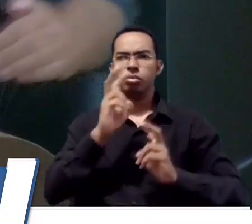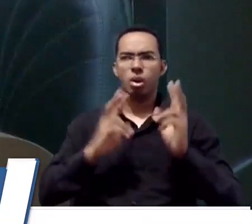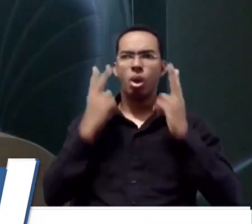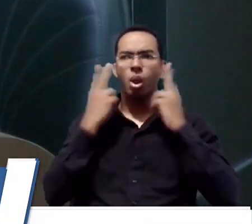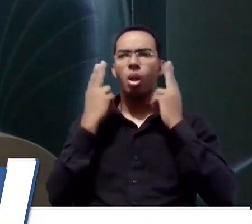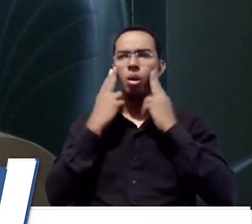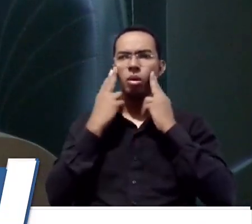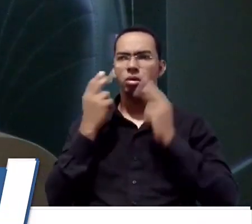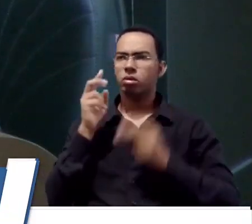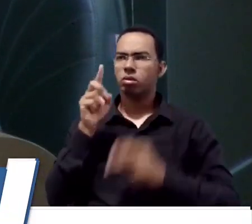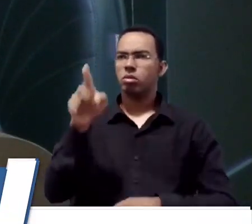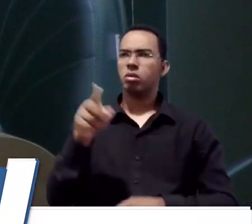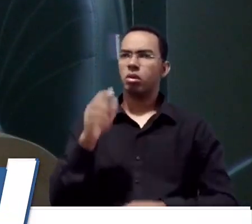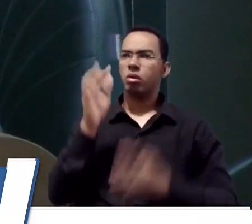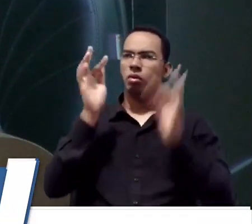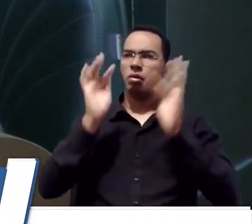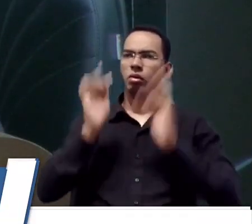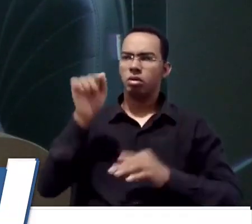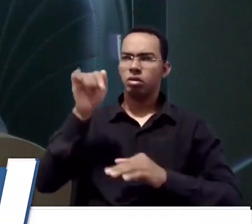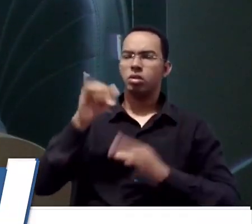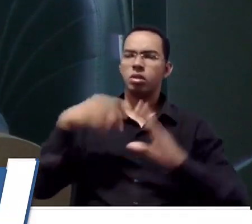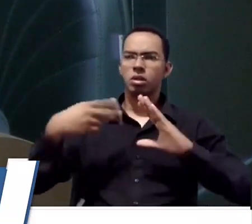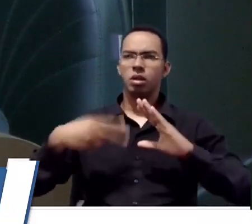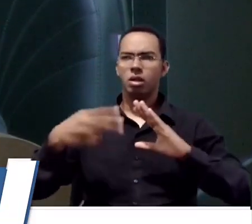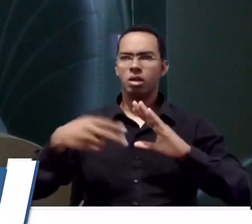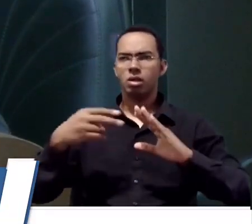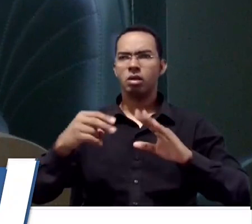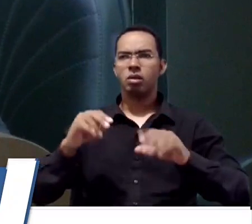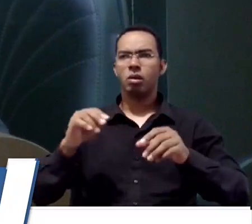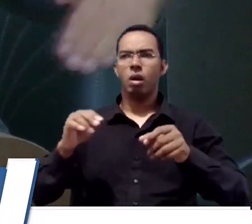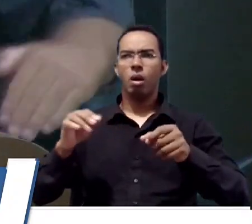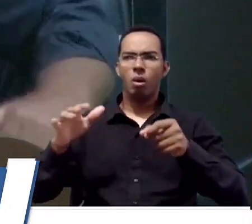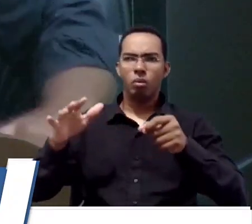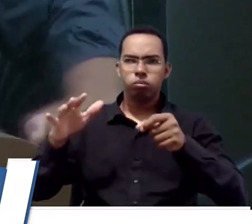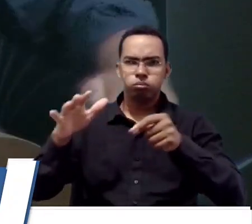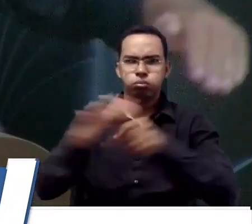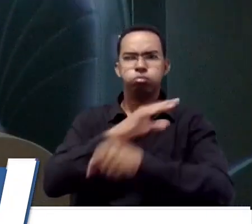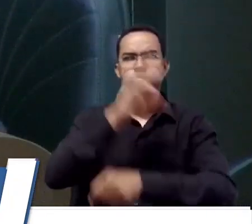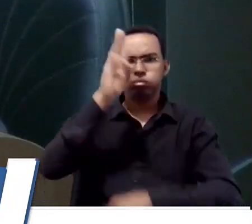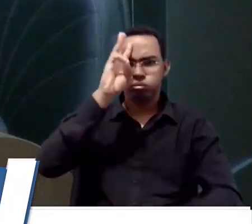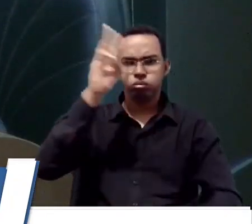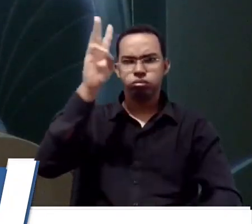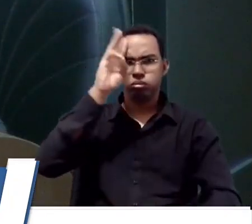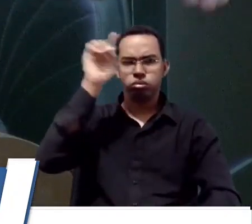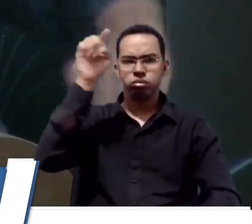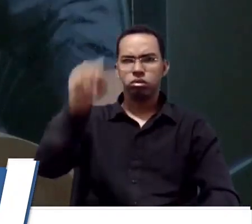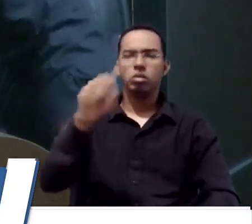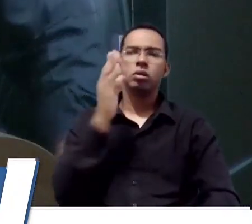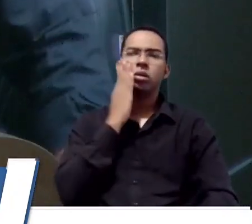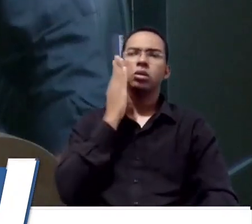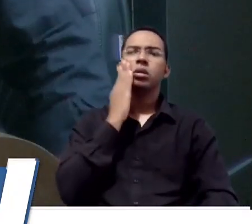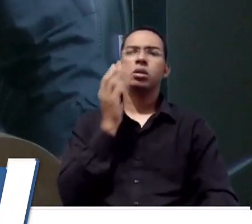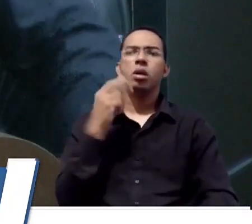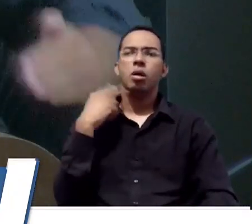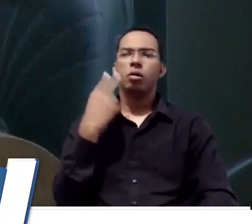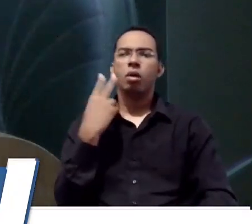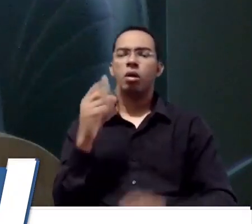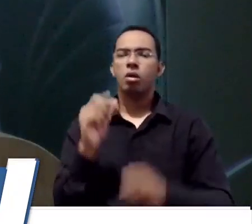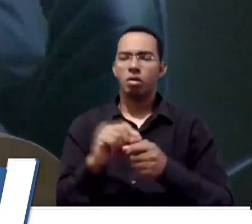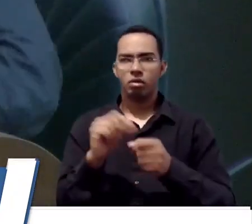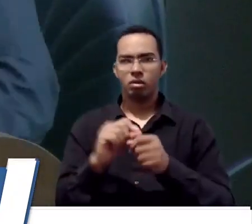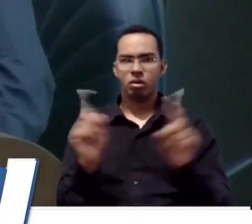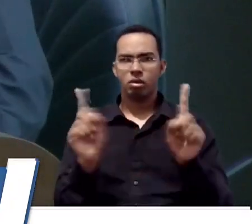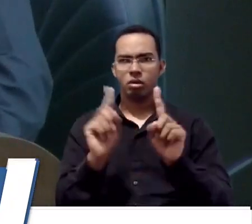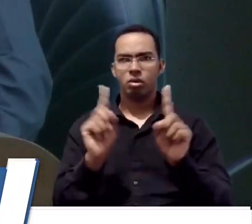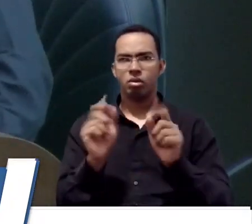Eu ficaria feliz que essa Casa de Leis tivesse assim toda terça-feira, para saber o que os vereadores estão fazendo, e não